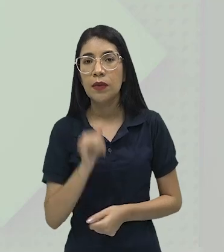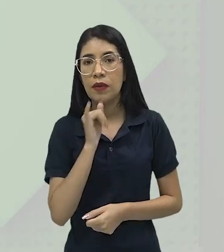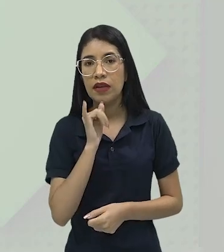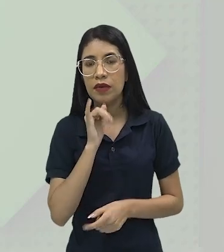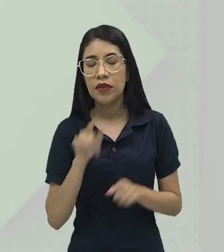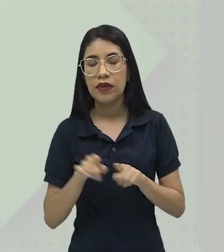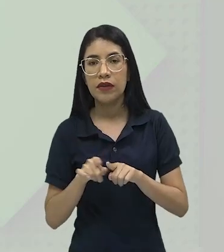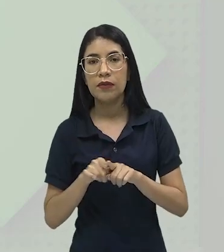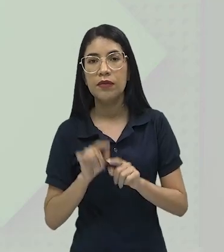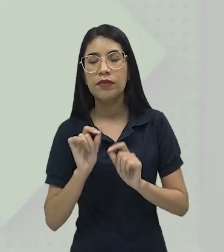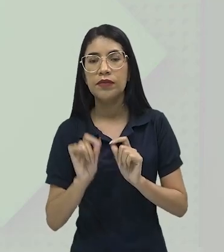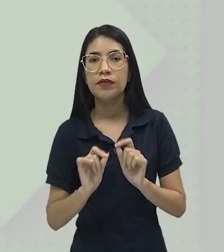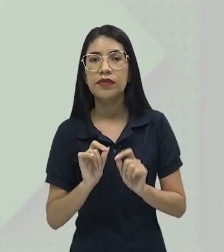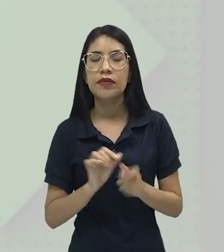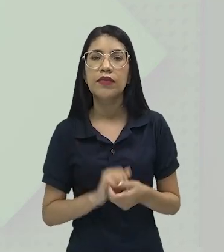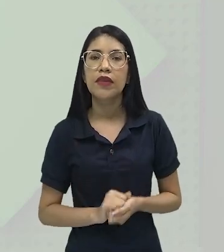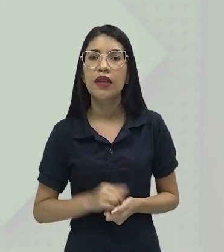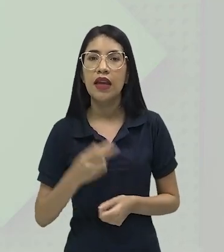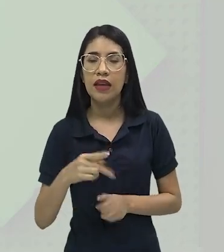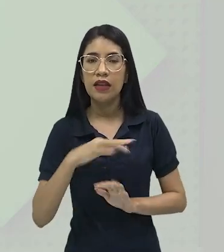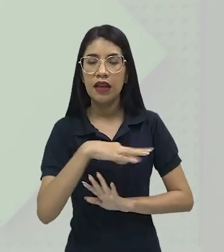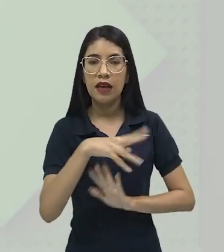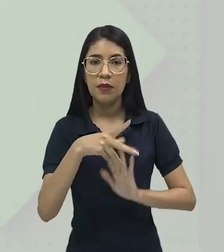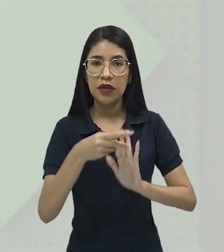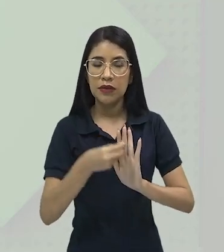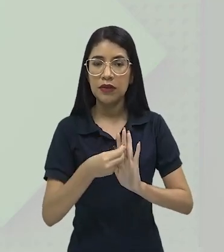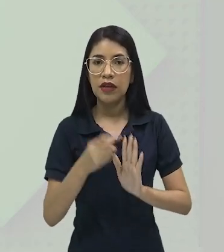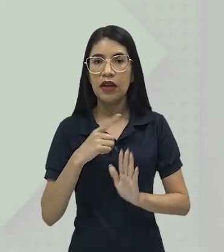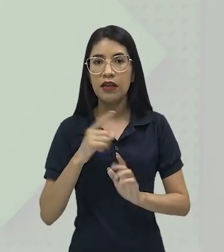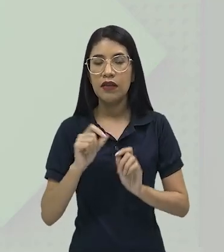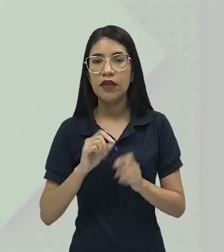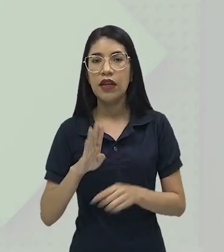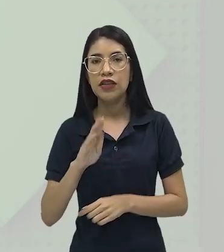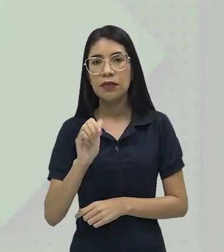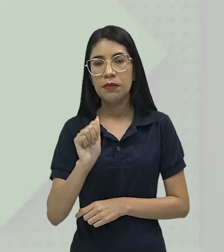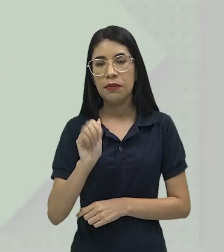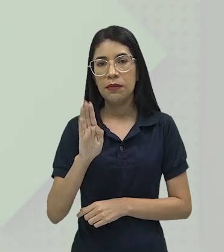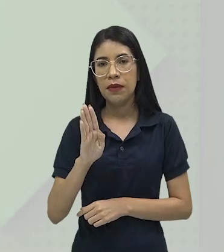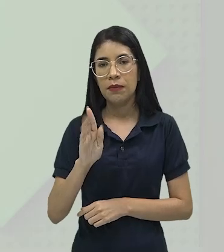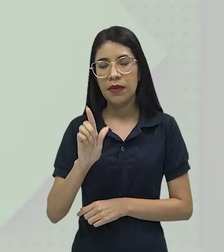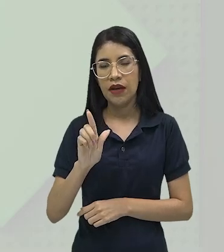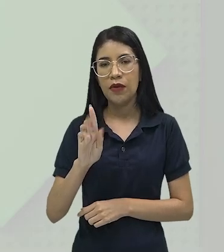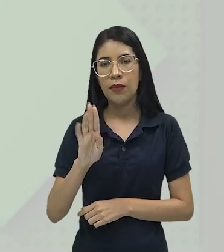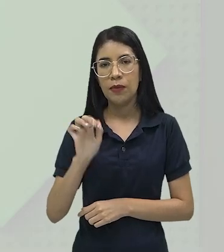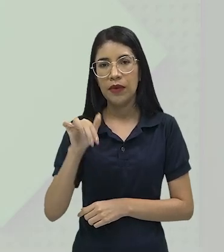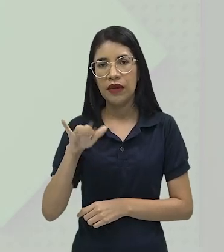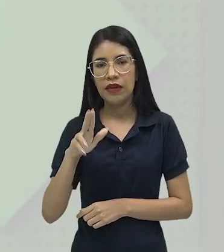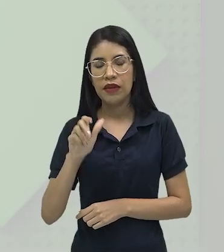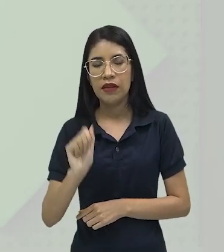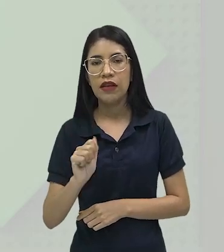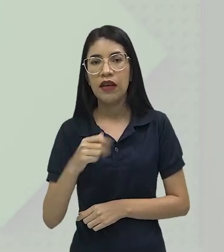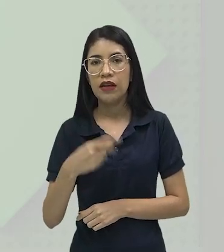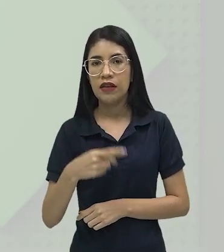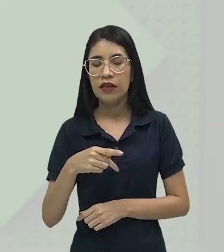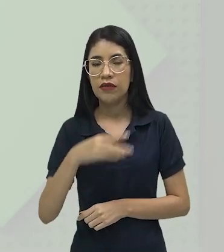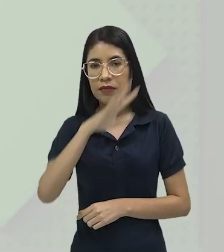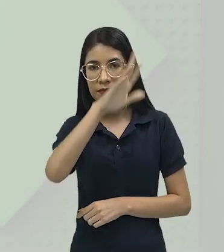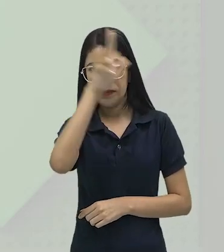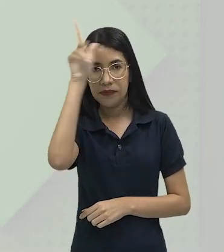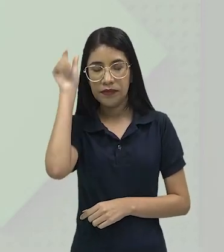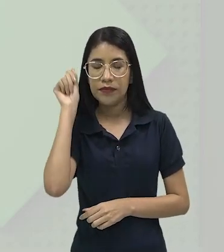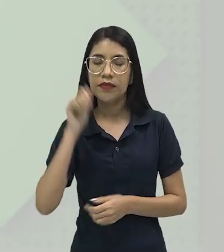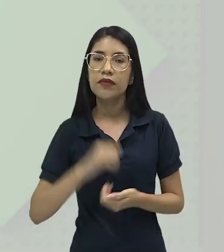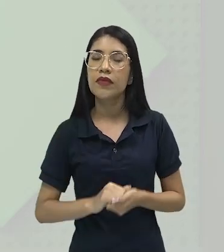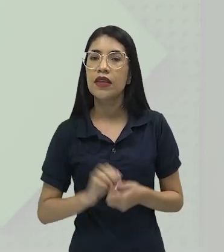nós temos na Amazônia, nós temos aí a hidrelétrica de Balbina, no estado do Amazonas, que